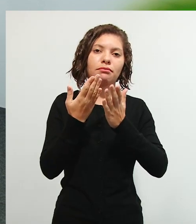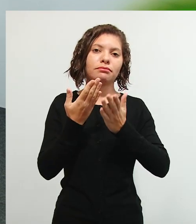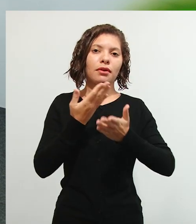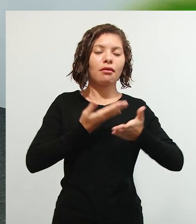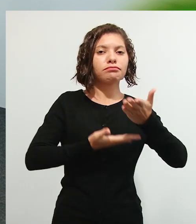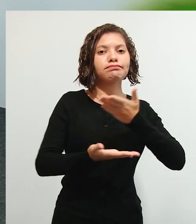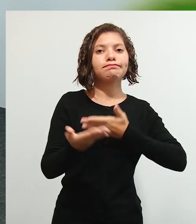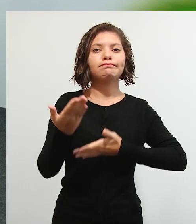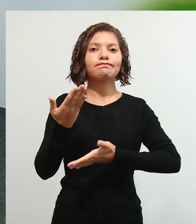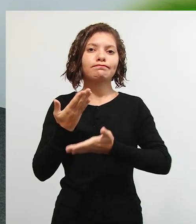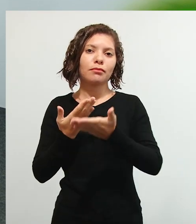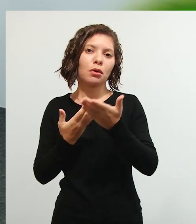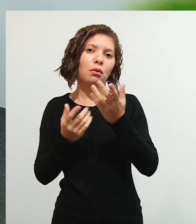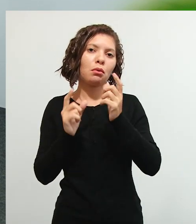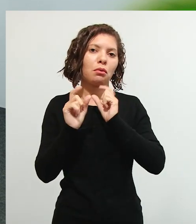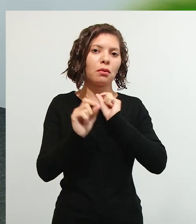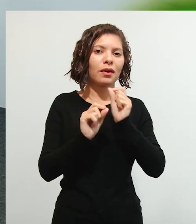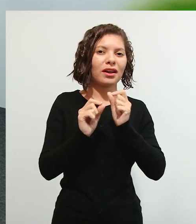vai ser bastante